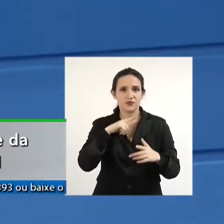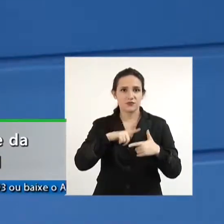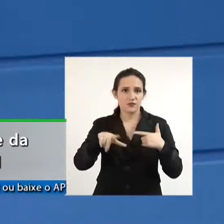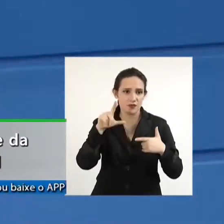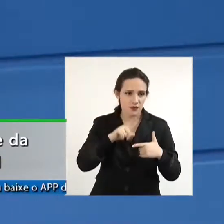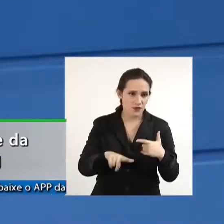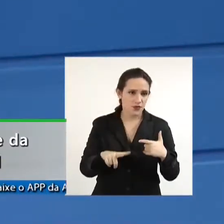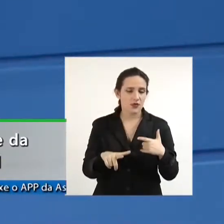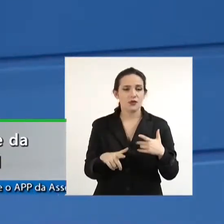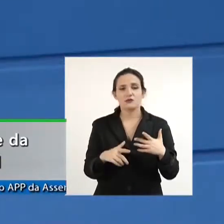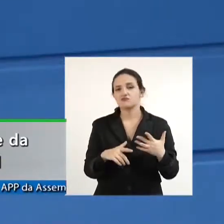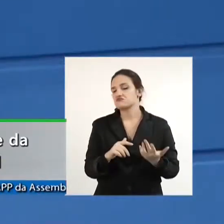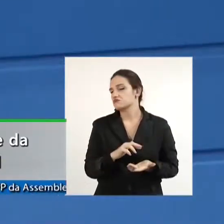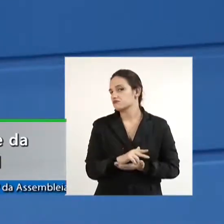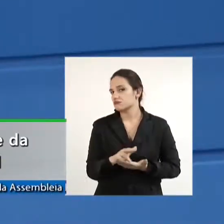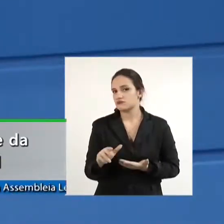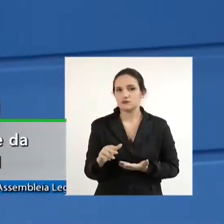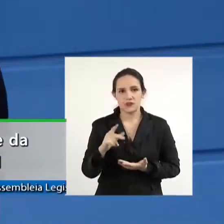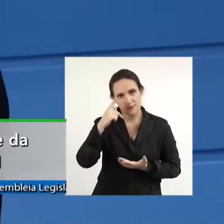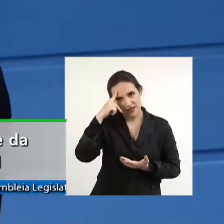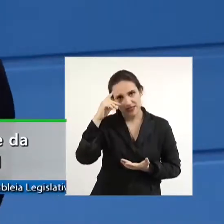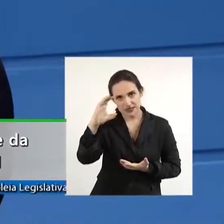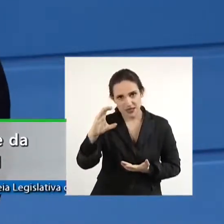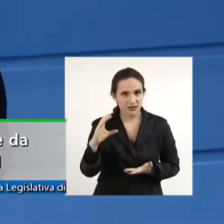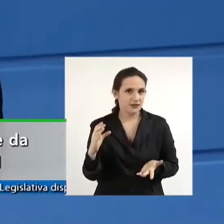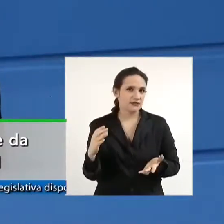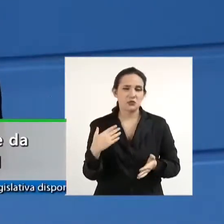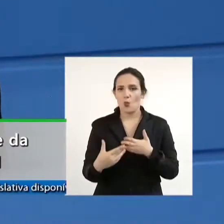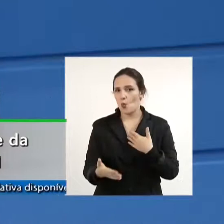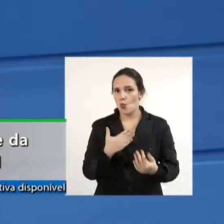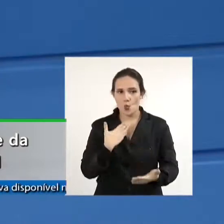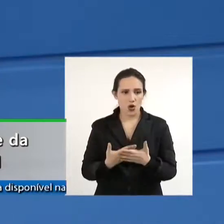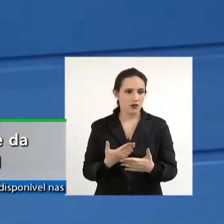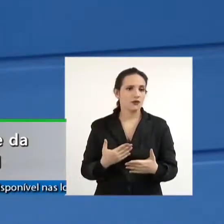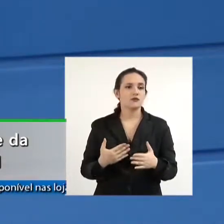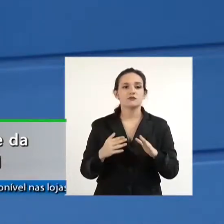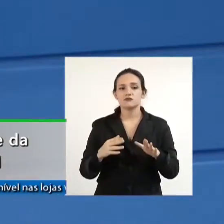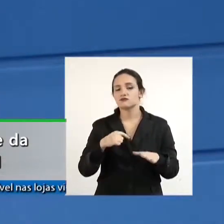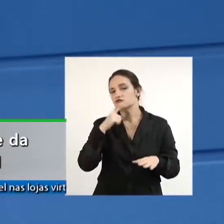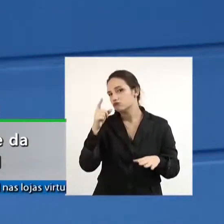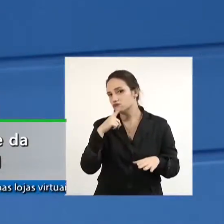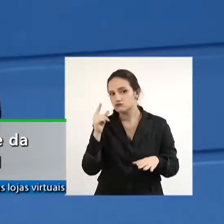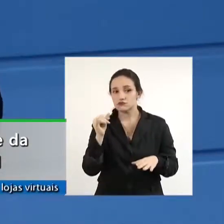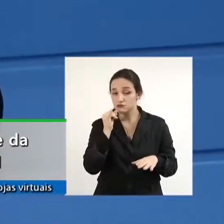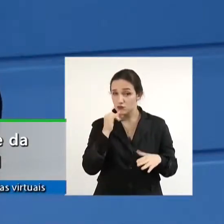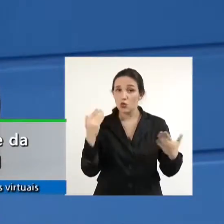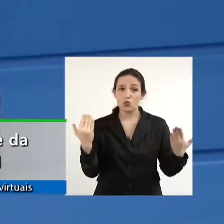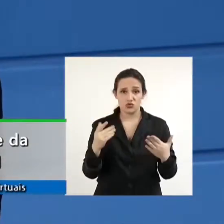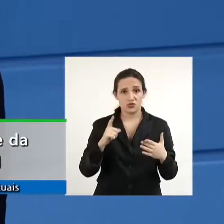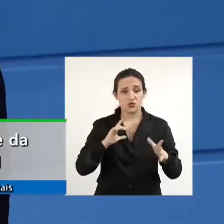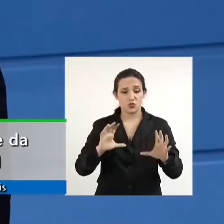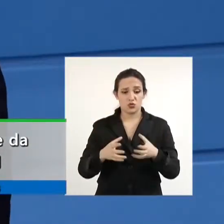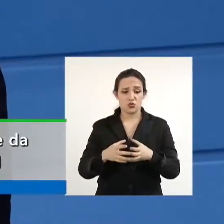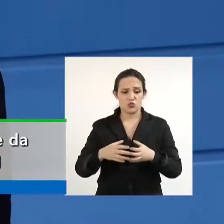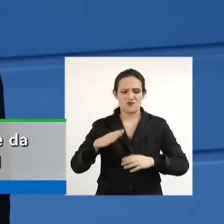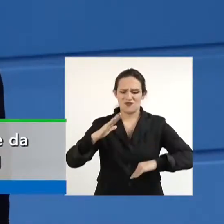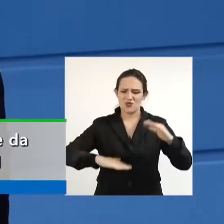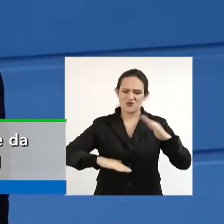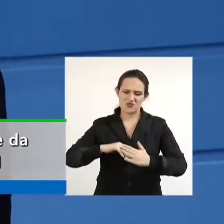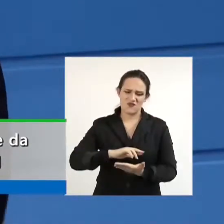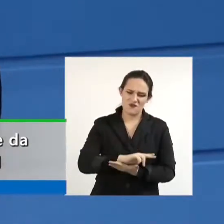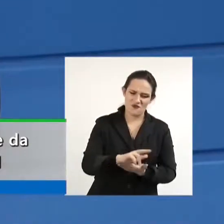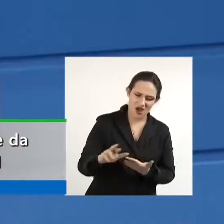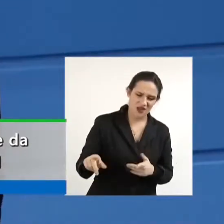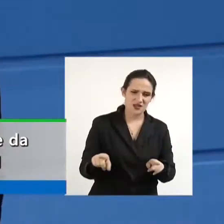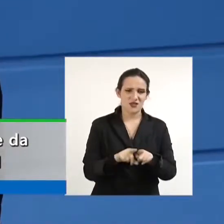essas entidades estão preparadas para atender, né? Com equipe multiprofissional, com atendimento na área